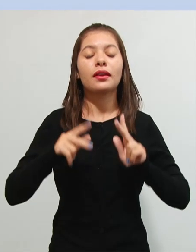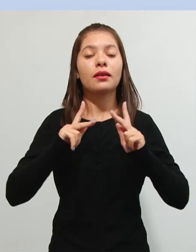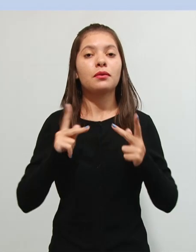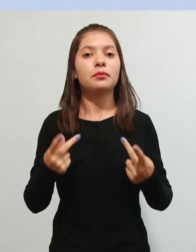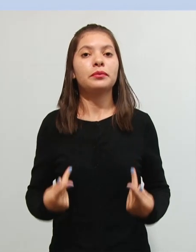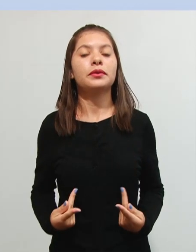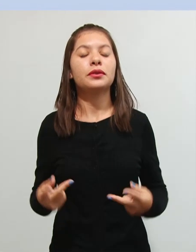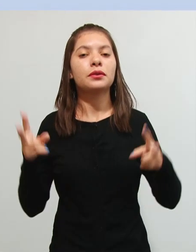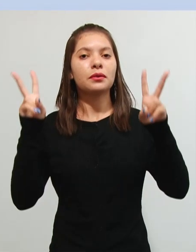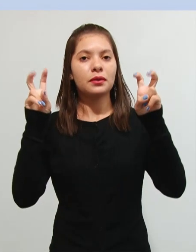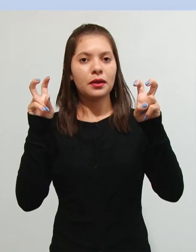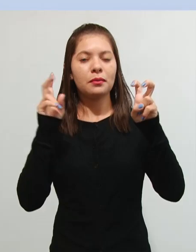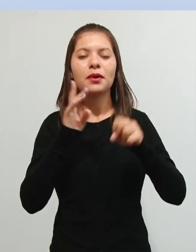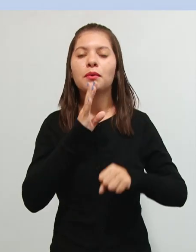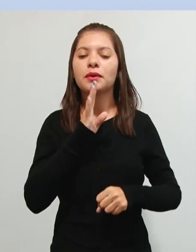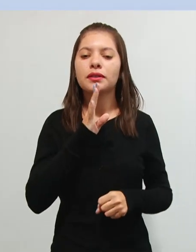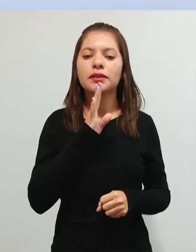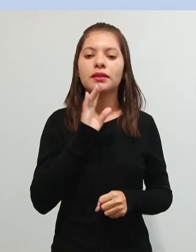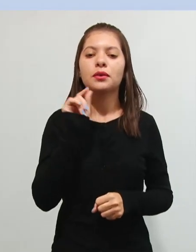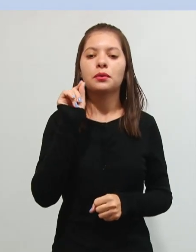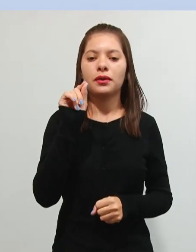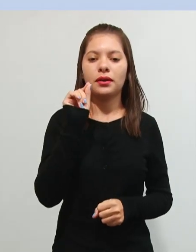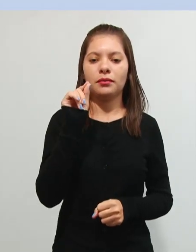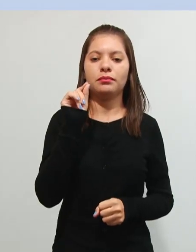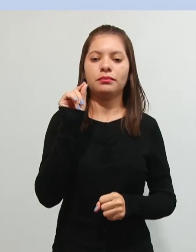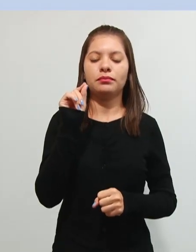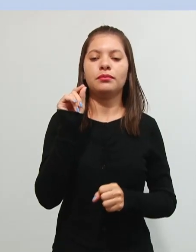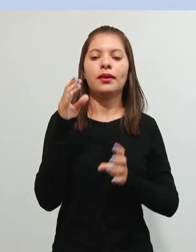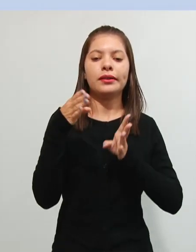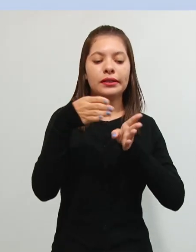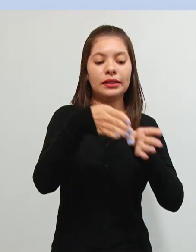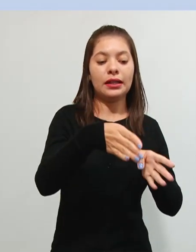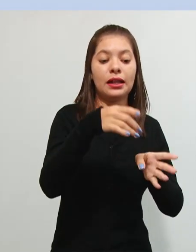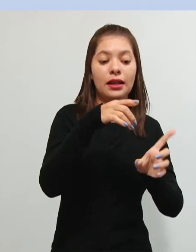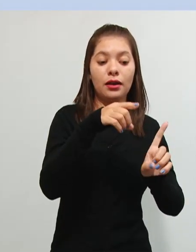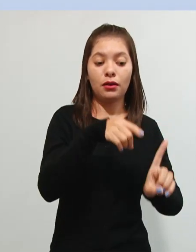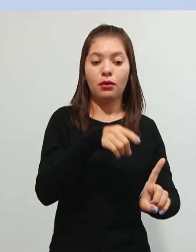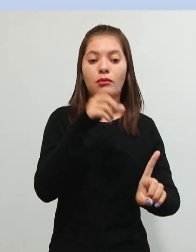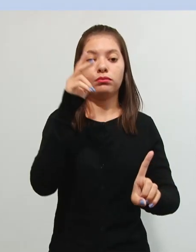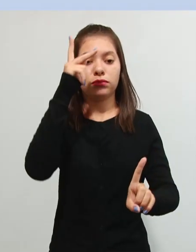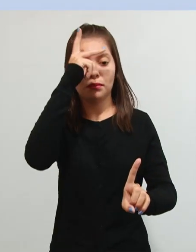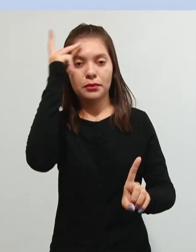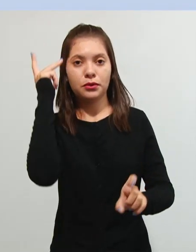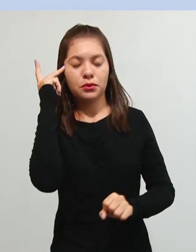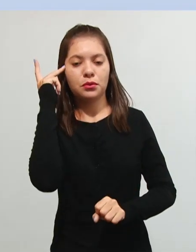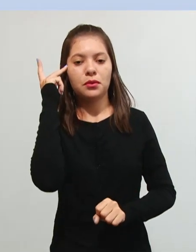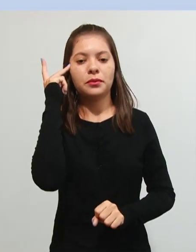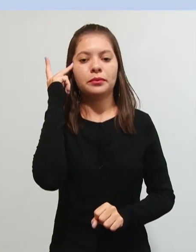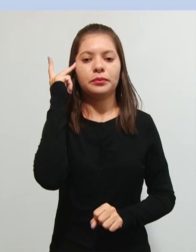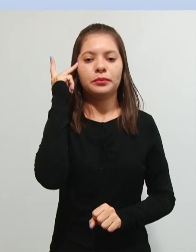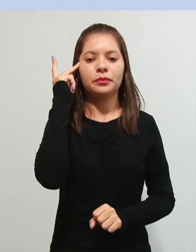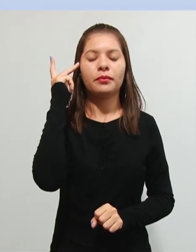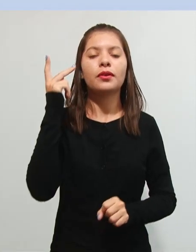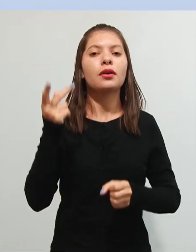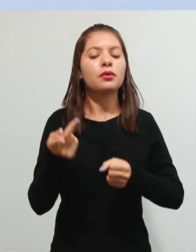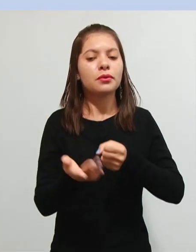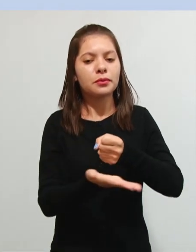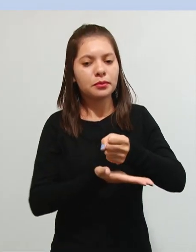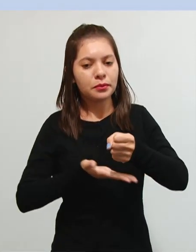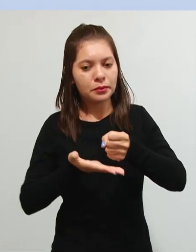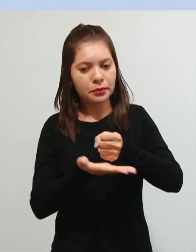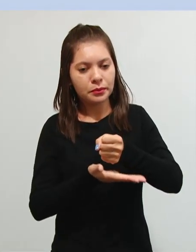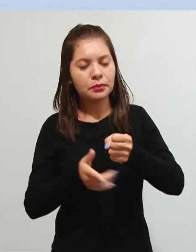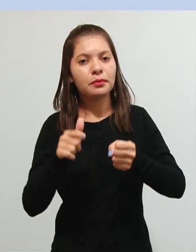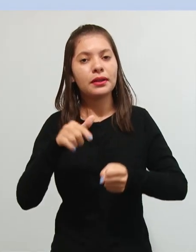ela é também conhecida como uma abordagem centrada na pessoa. E, de acordo com os princípios